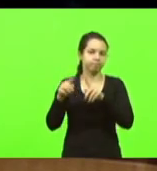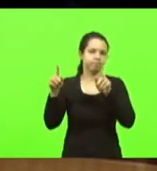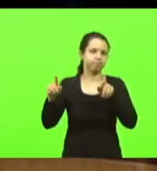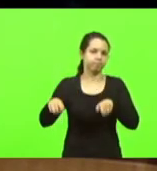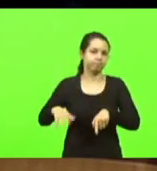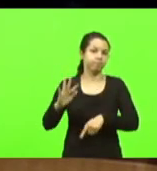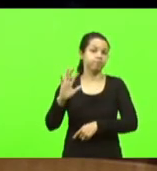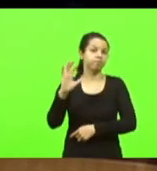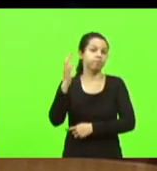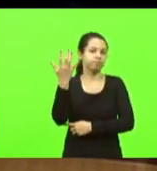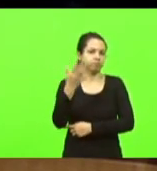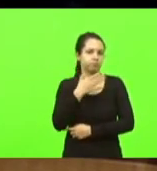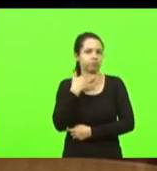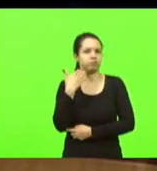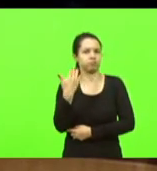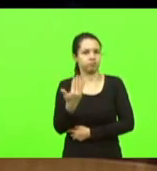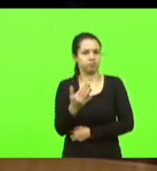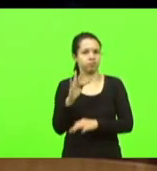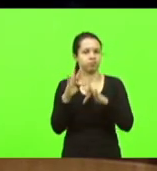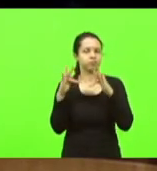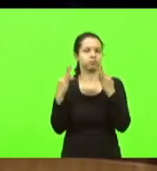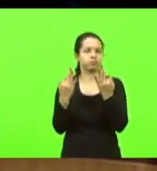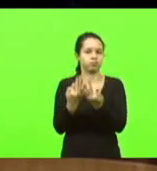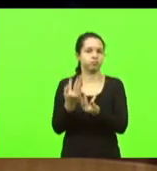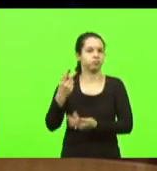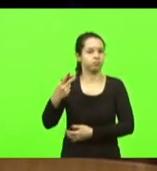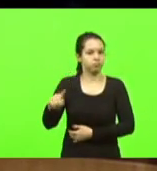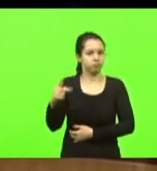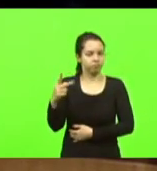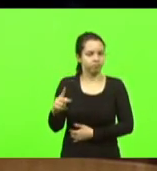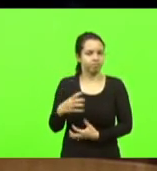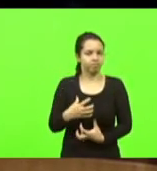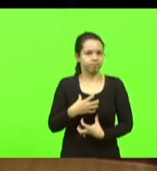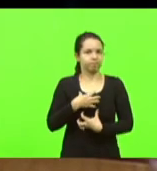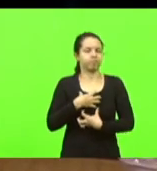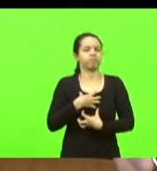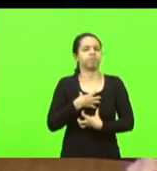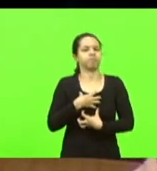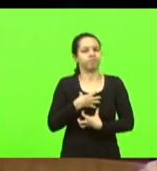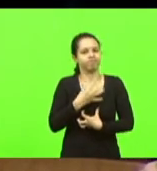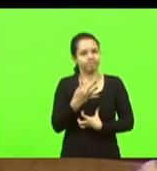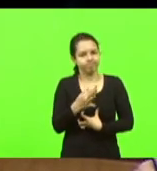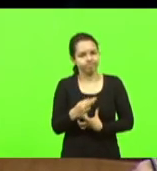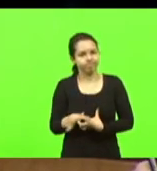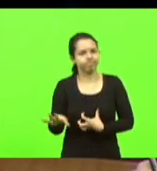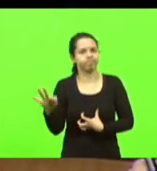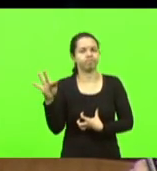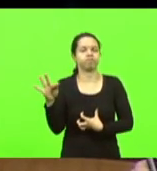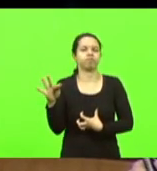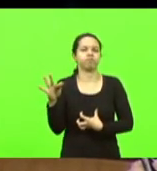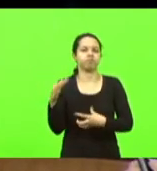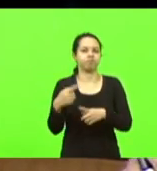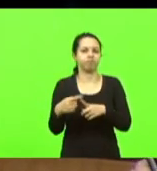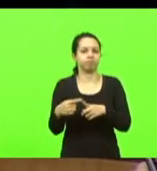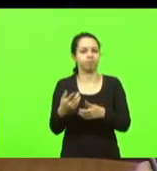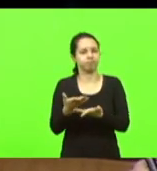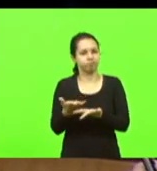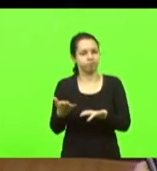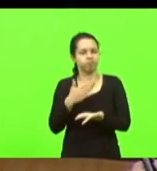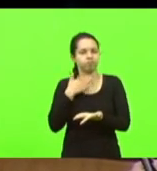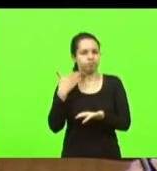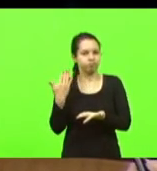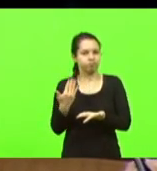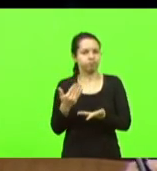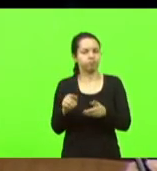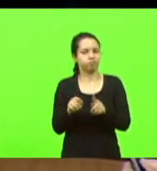falecer a sua família além da dor da perda de não contar mais com a pessoa